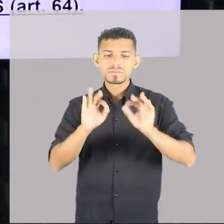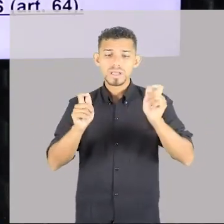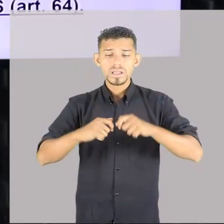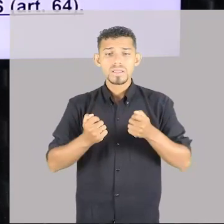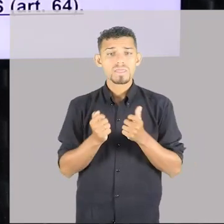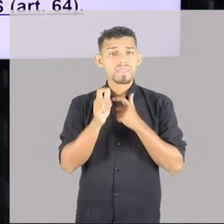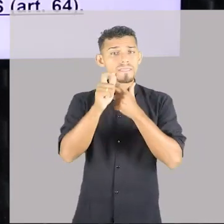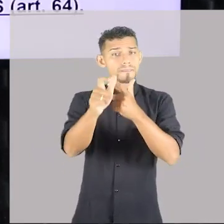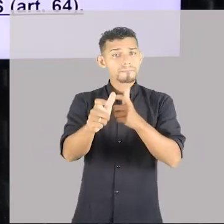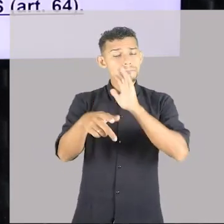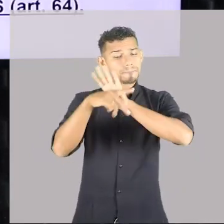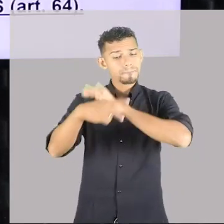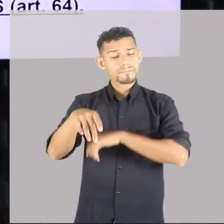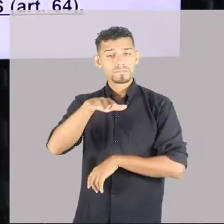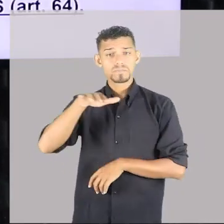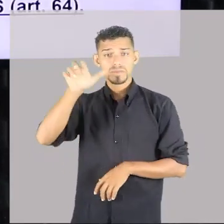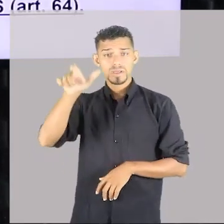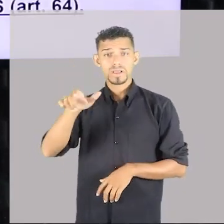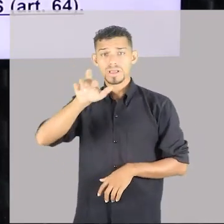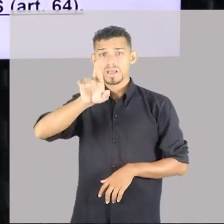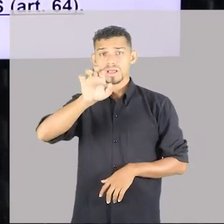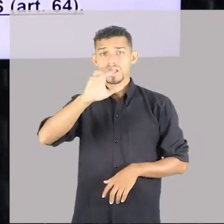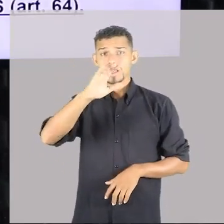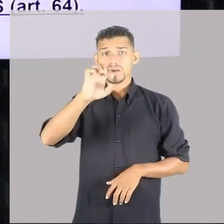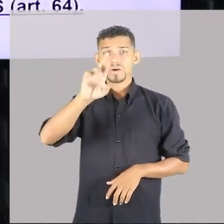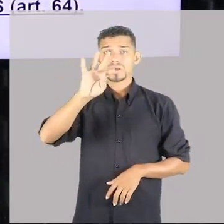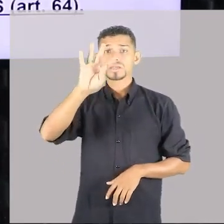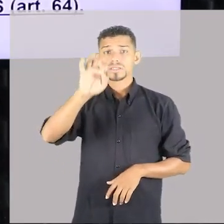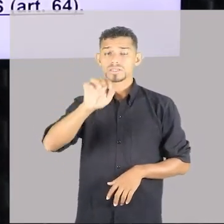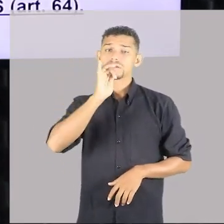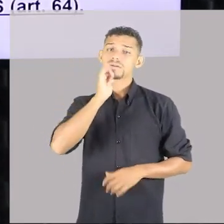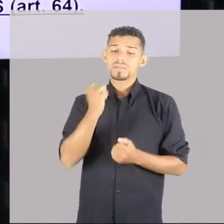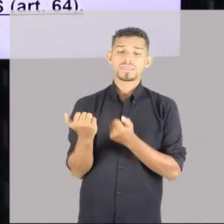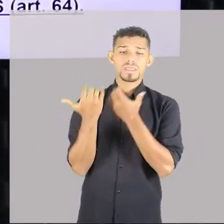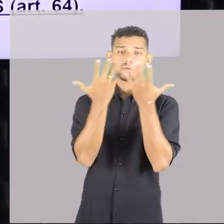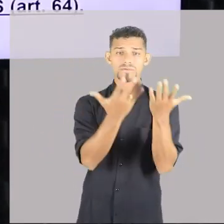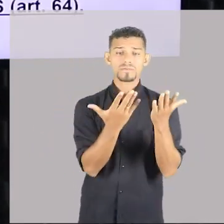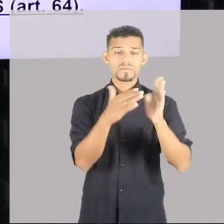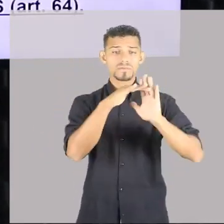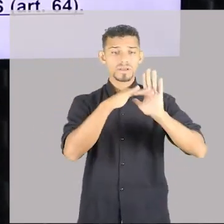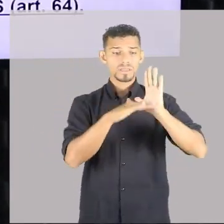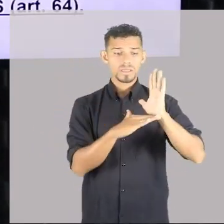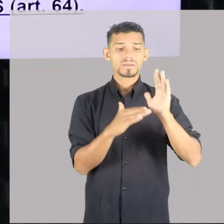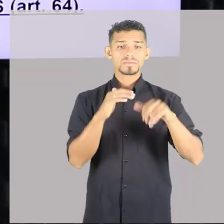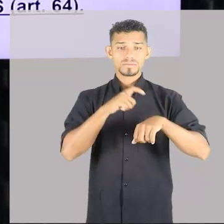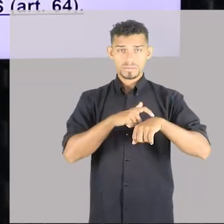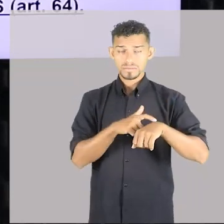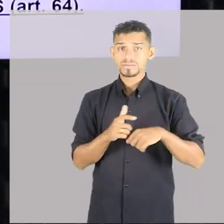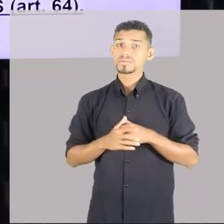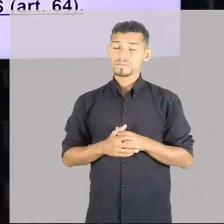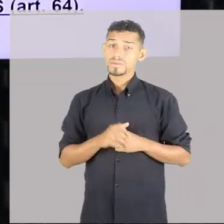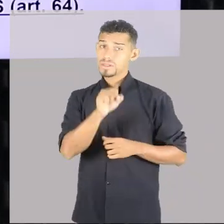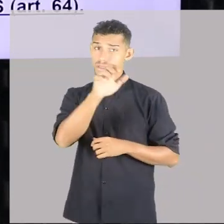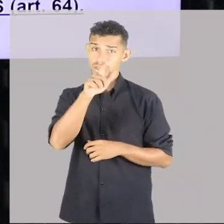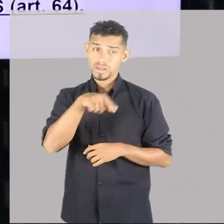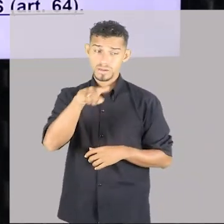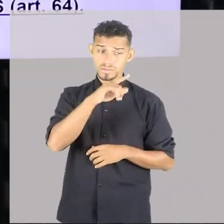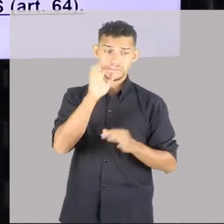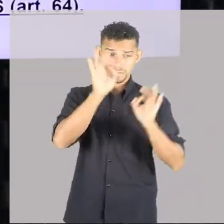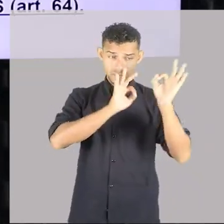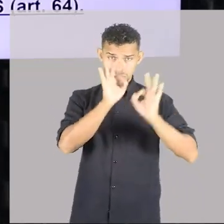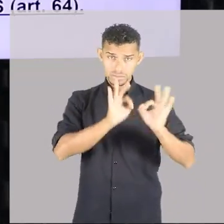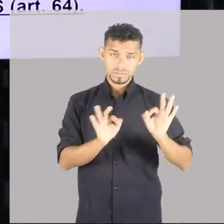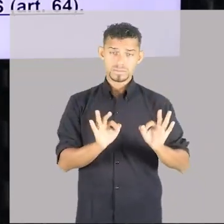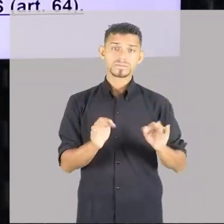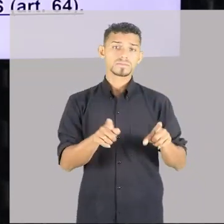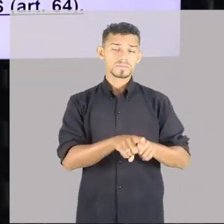seja indicada ao recorrente, sendo-lhe devolvido o prazo do recurso. Ou seja, se você fizer um recurso